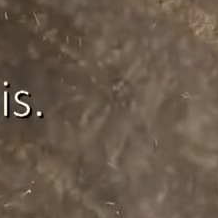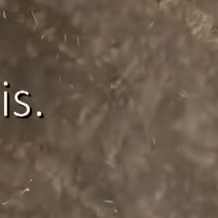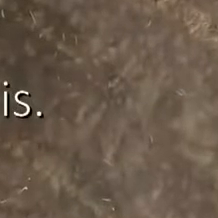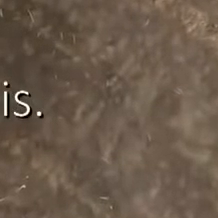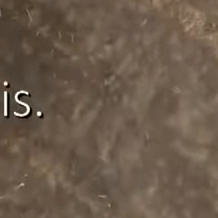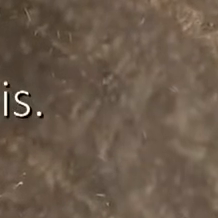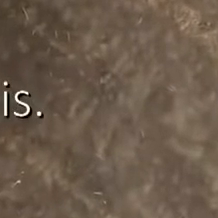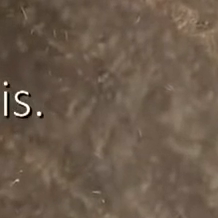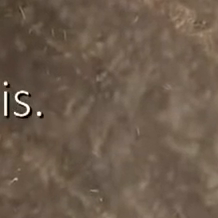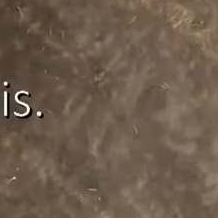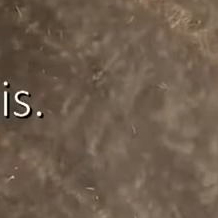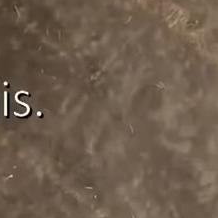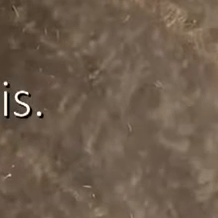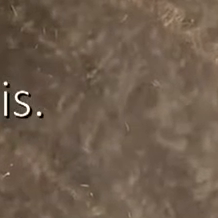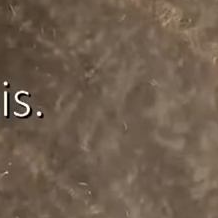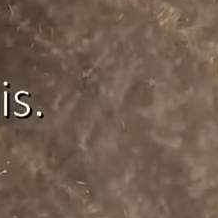like you.